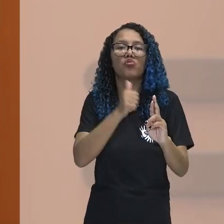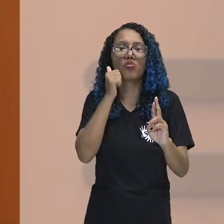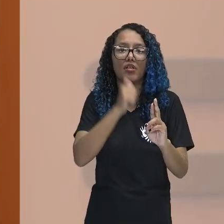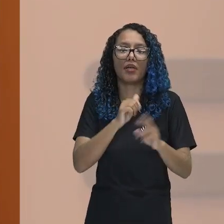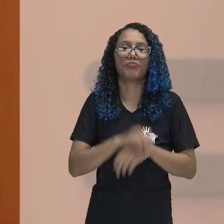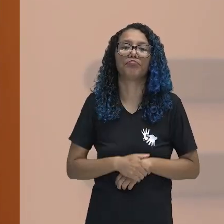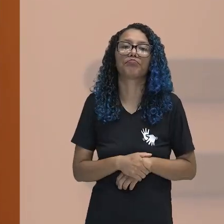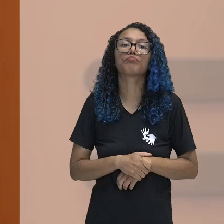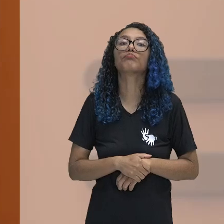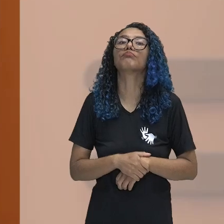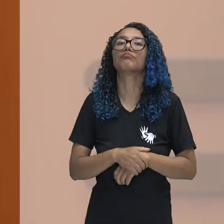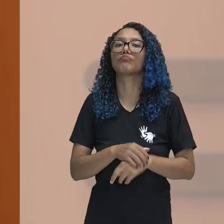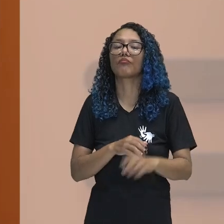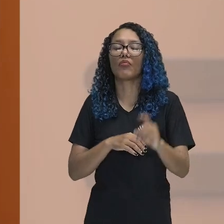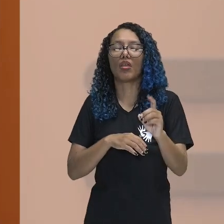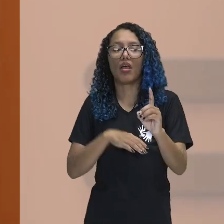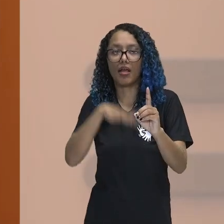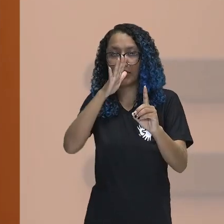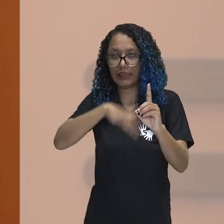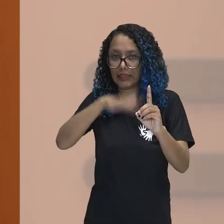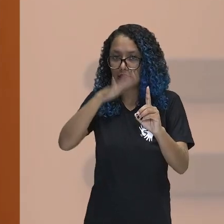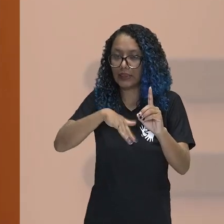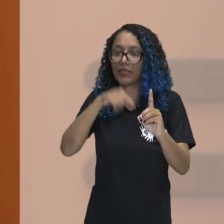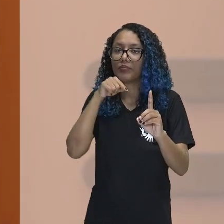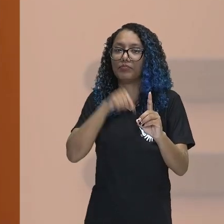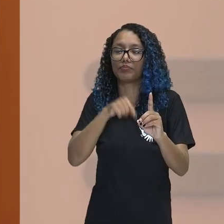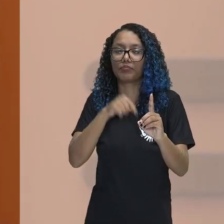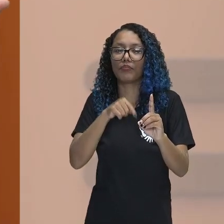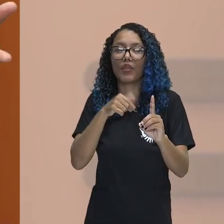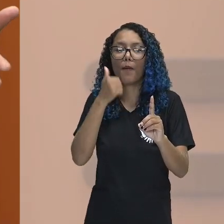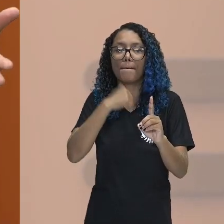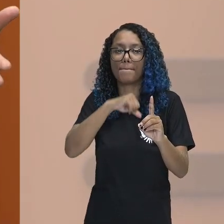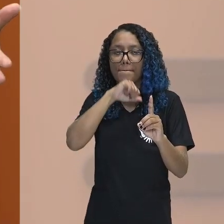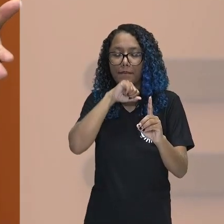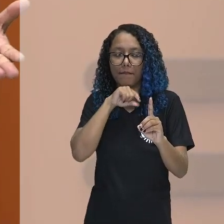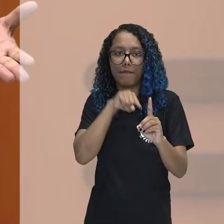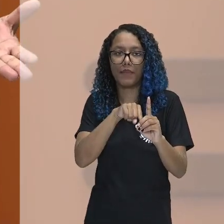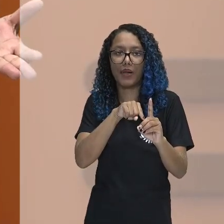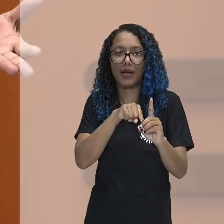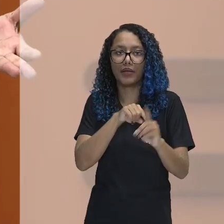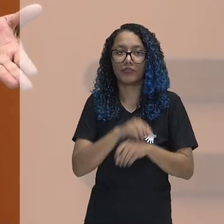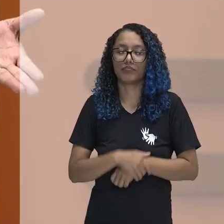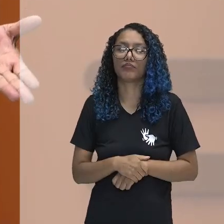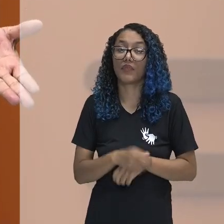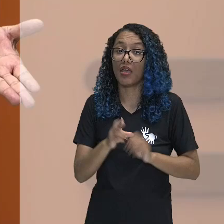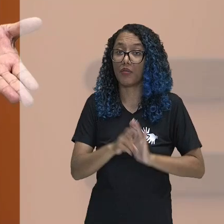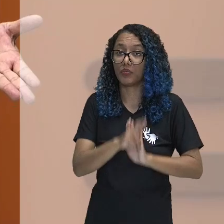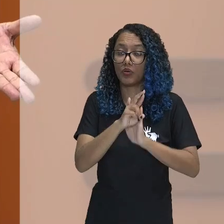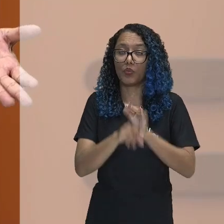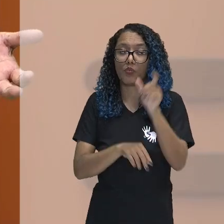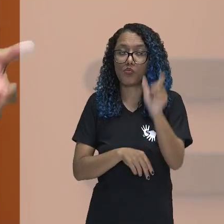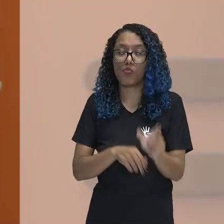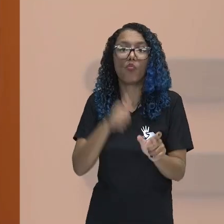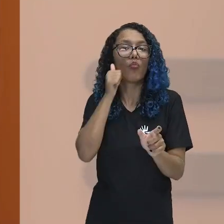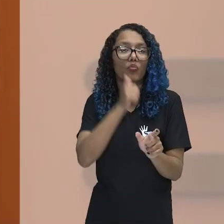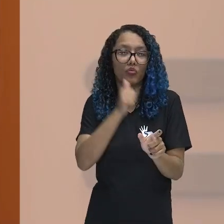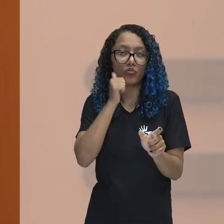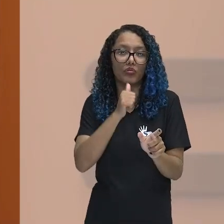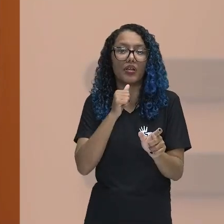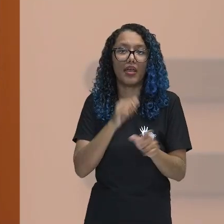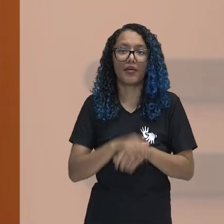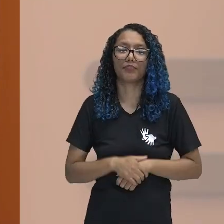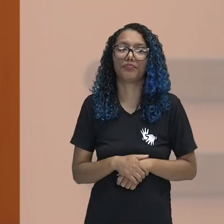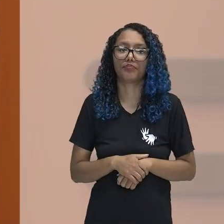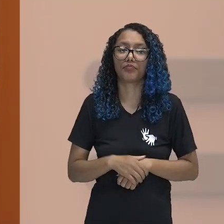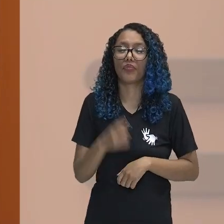deusa-mãe, a deusa-mãe cretense era representada por uma mulher que geralmente tinha os seios